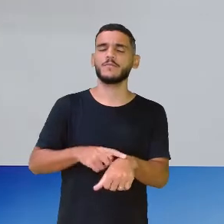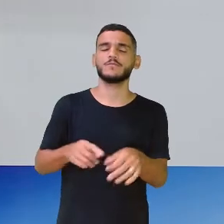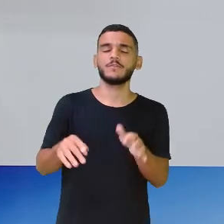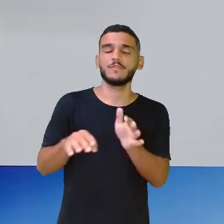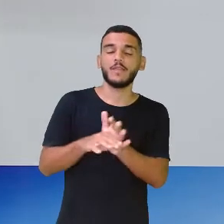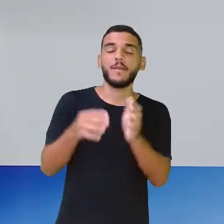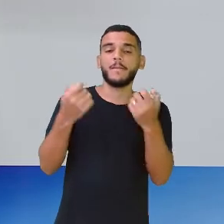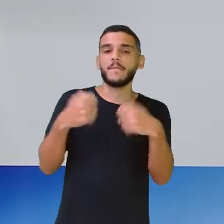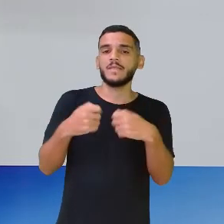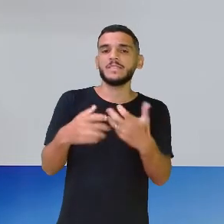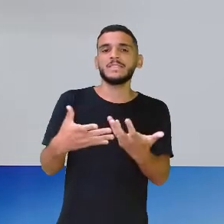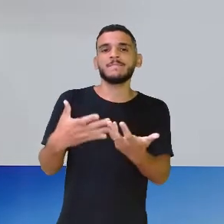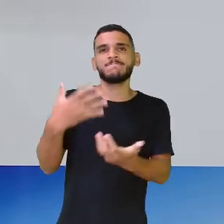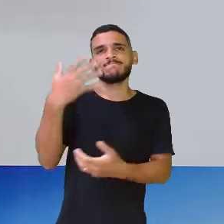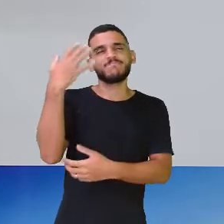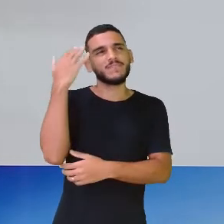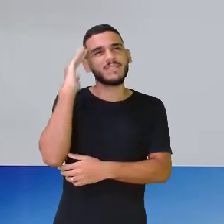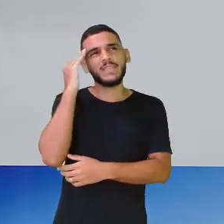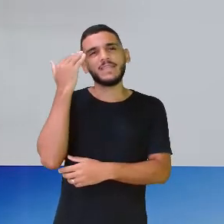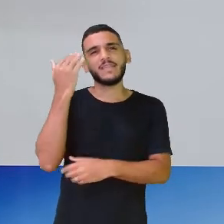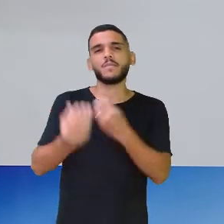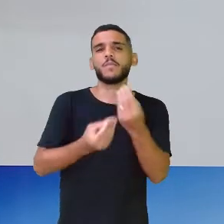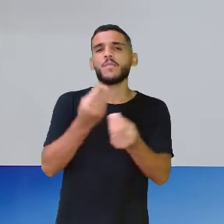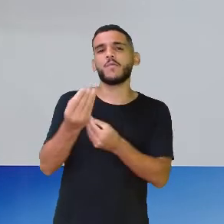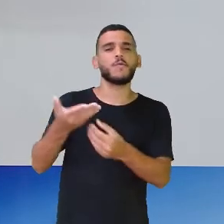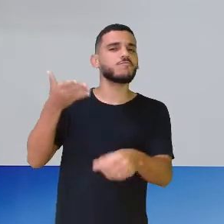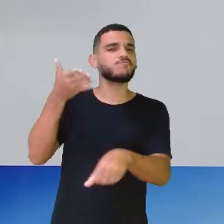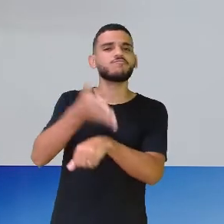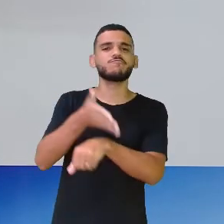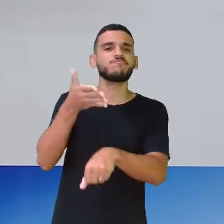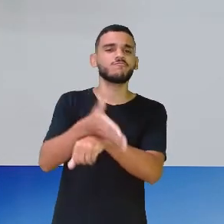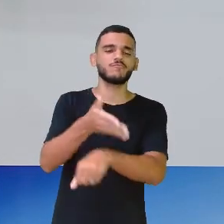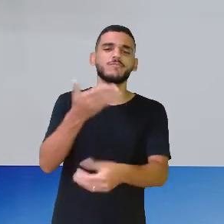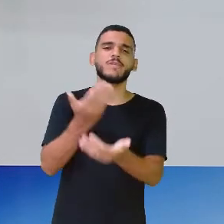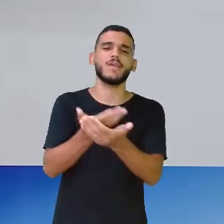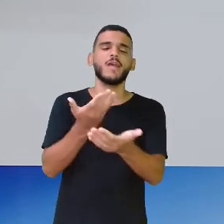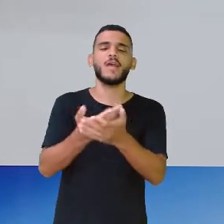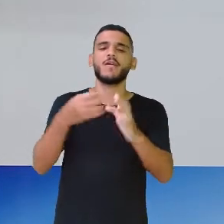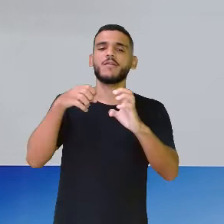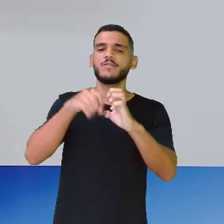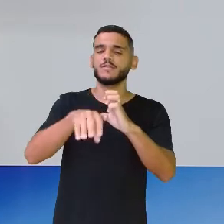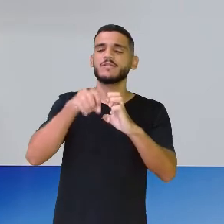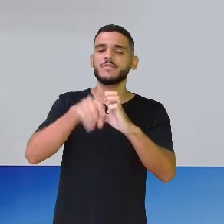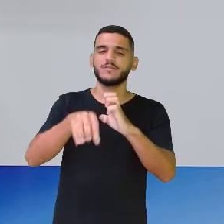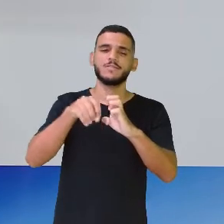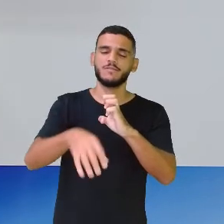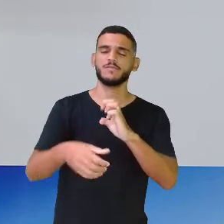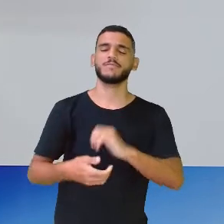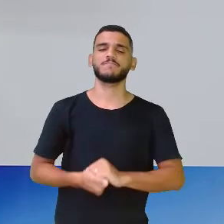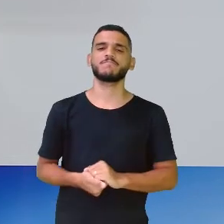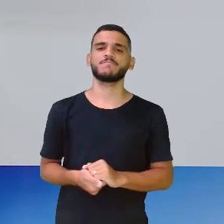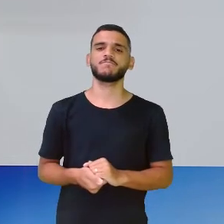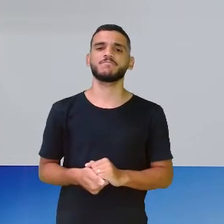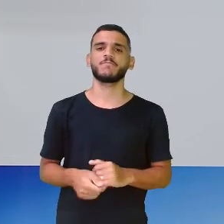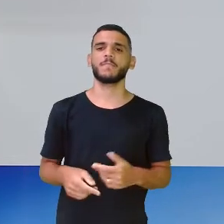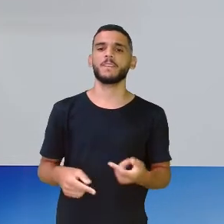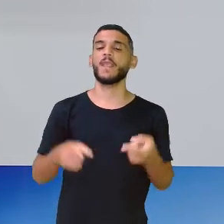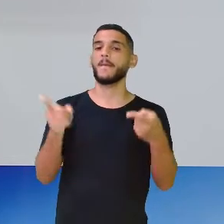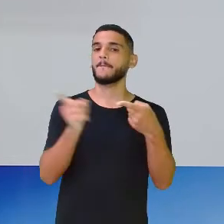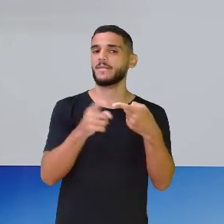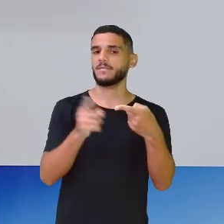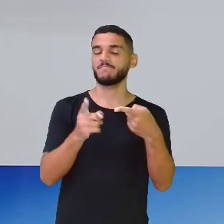né? Caso contrário, como irá acessar as aulas do Educa Recife, né? Primeiramente, você que ainda